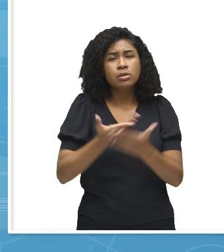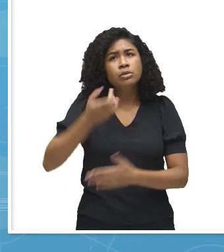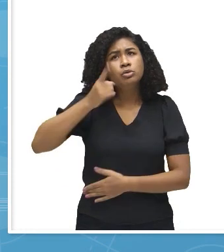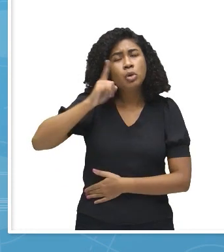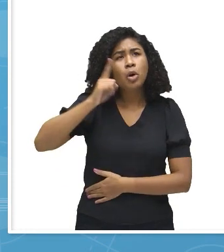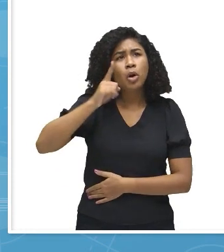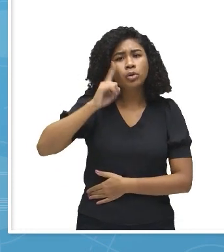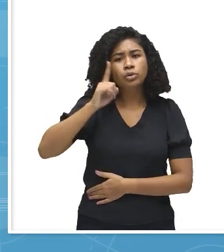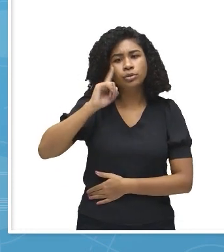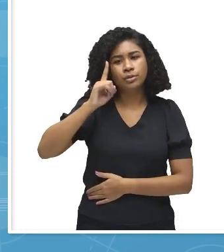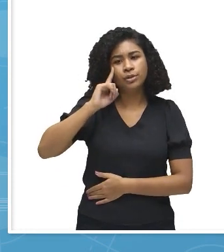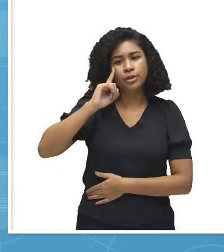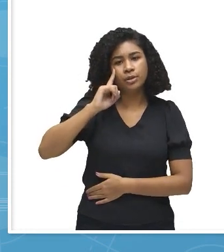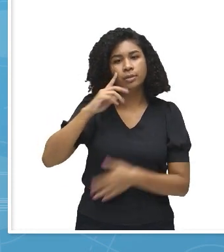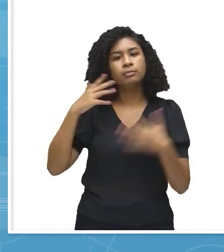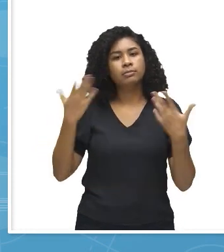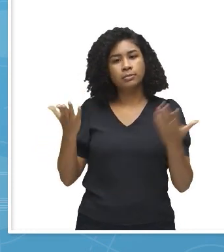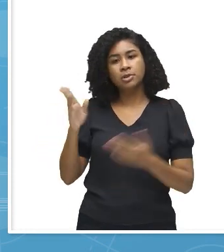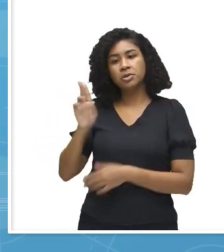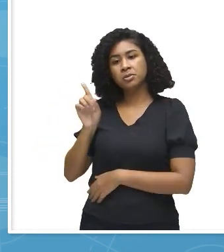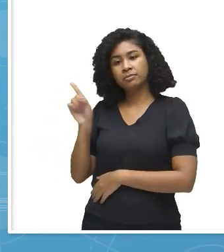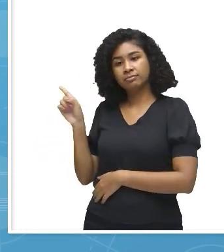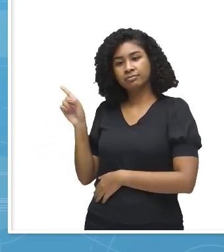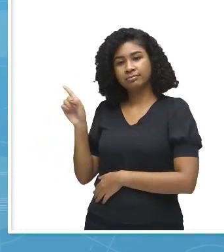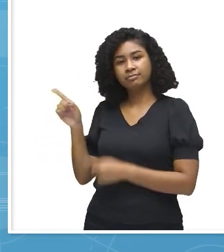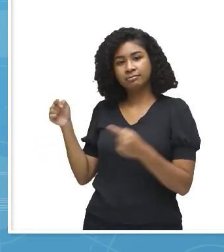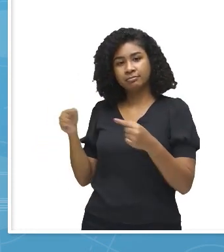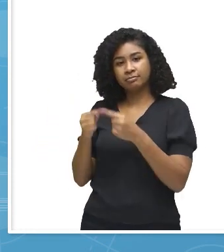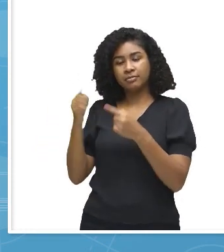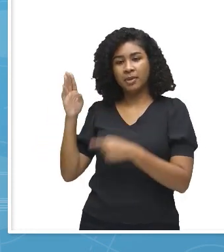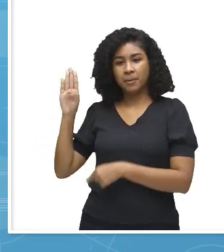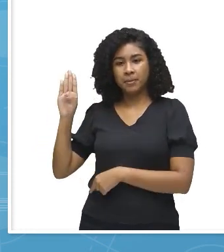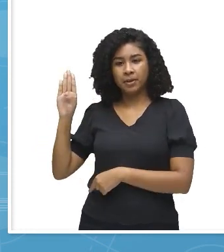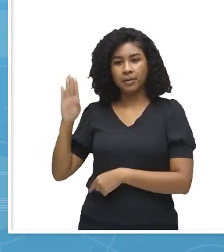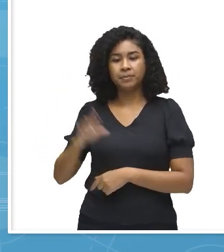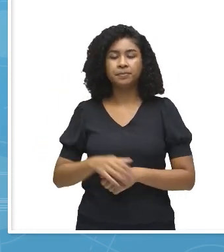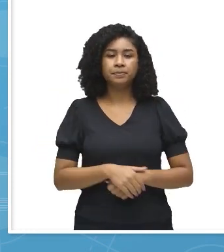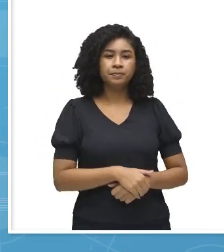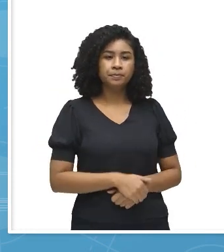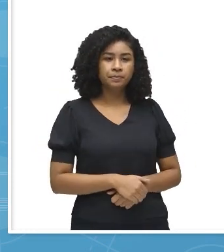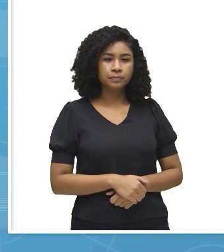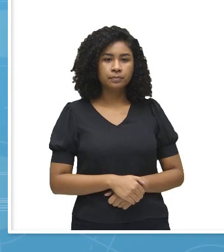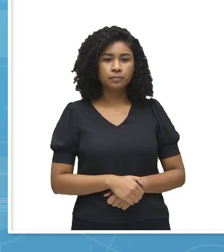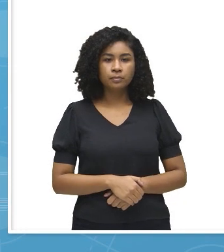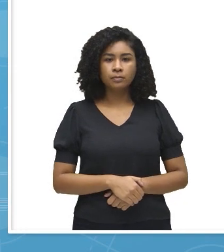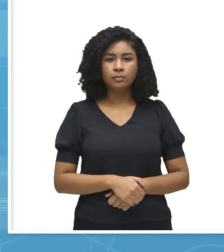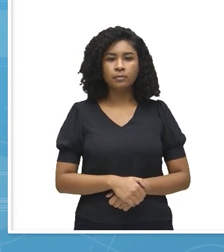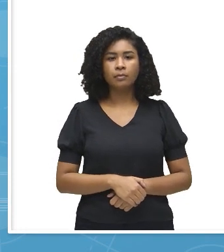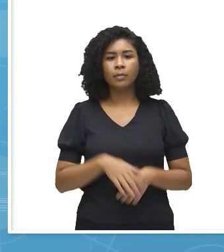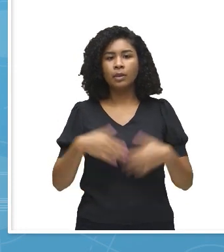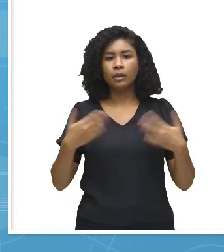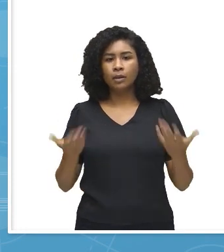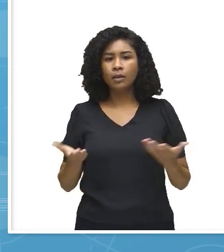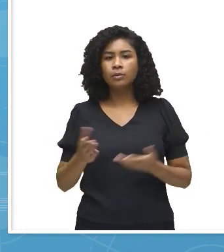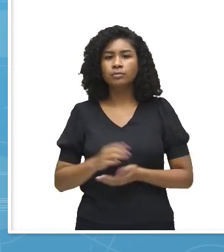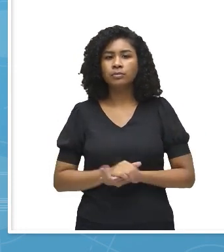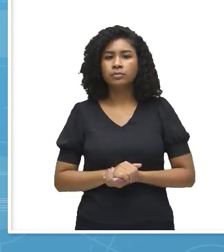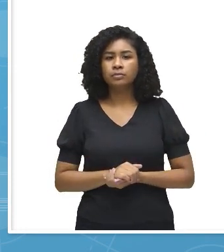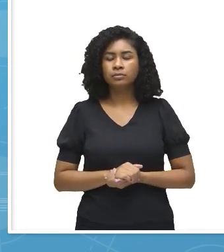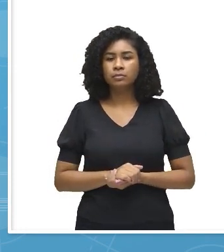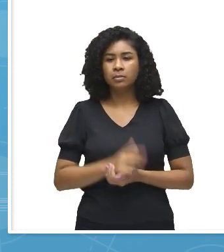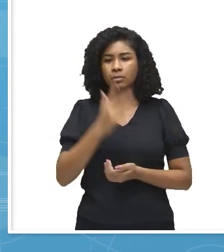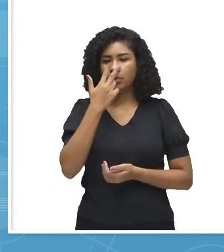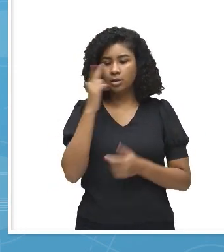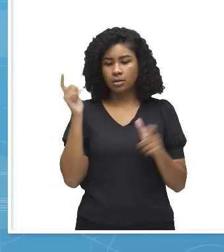aí participando da migração pendular, que é uma migração diária, né? Então, aí a gente tem a contenção. Isso aumentou, né?